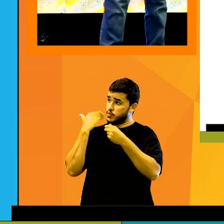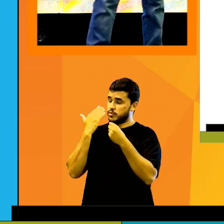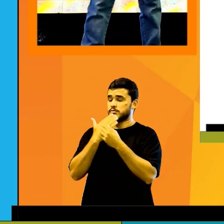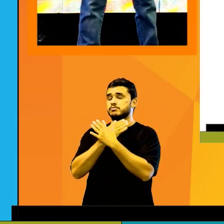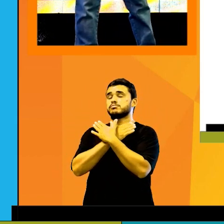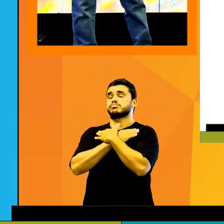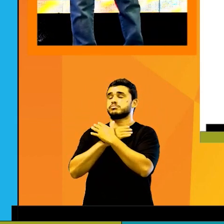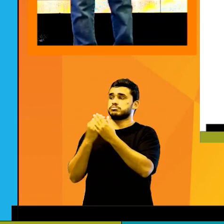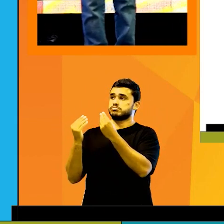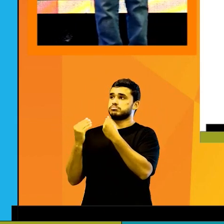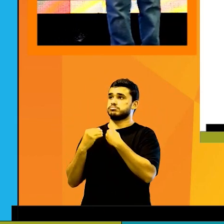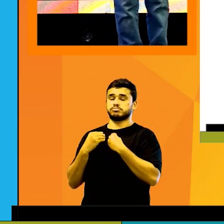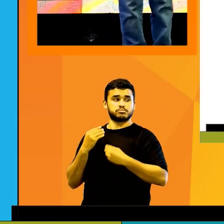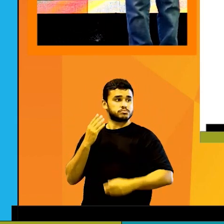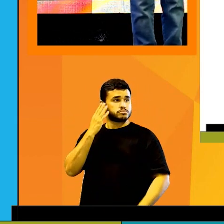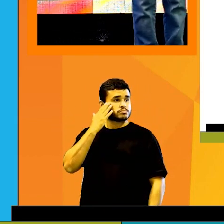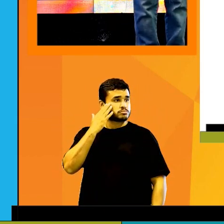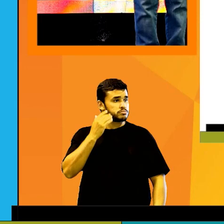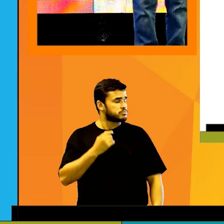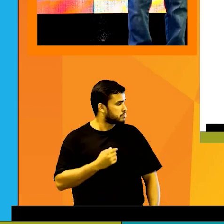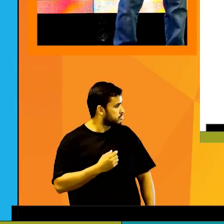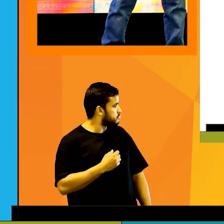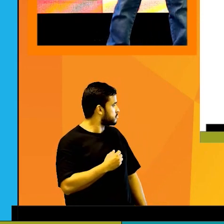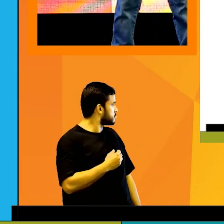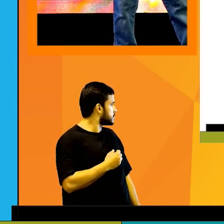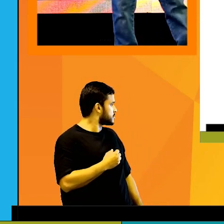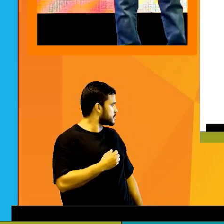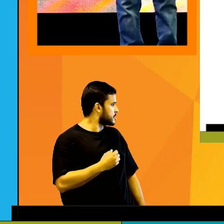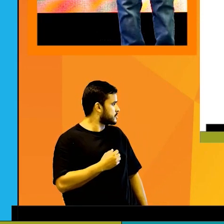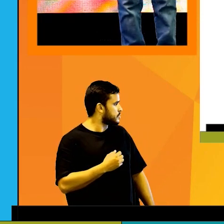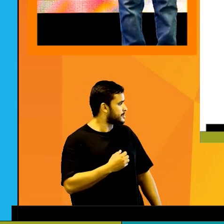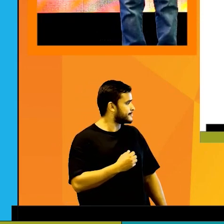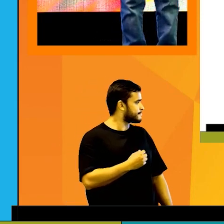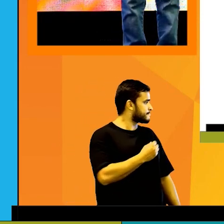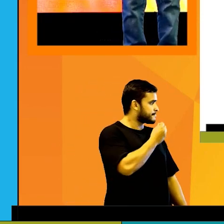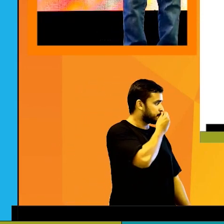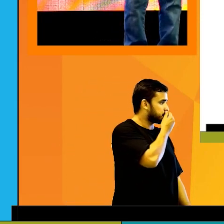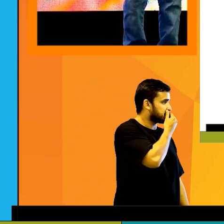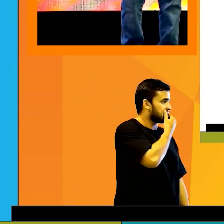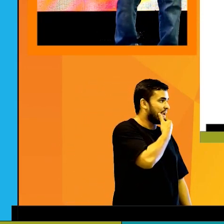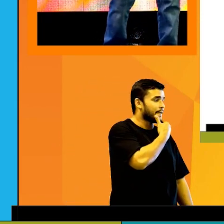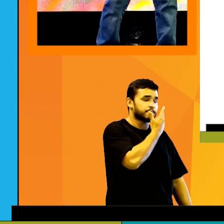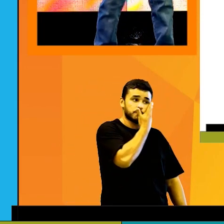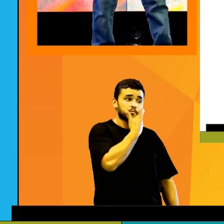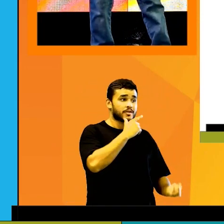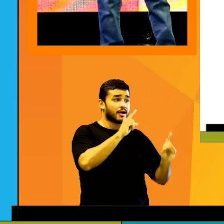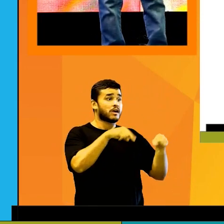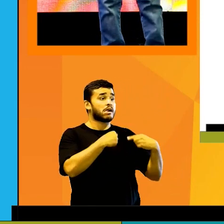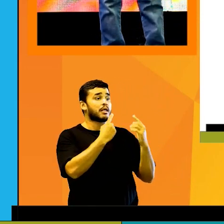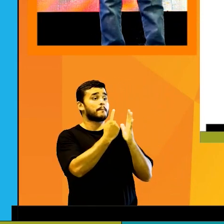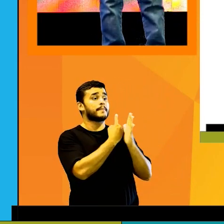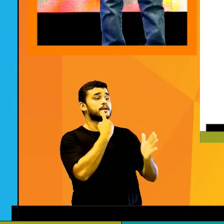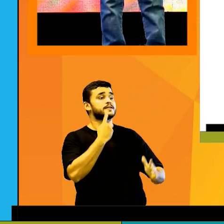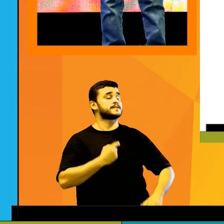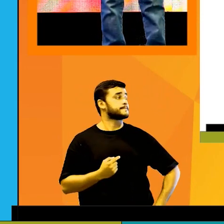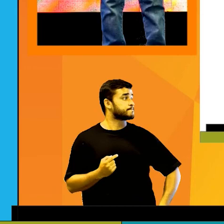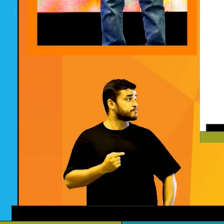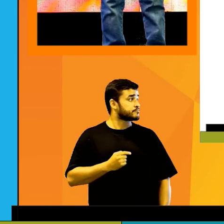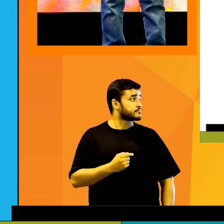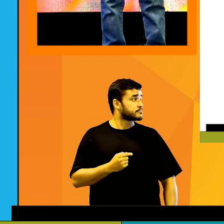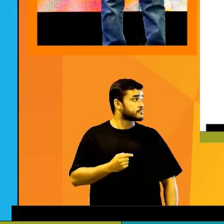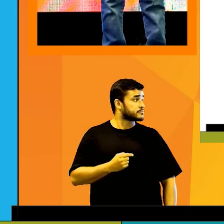Oi? Por que não é AD? Eu adoro quando o aluno faz isso, viu? Mexa comigo, pode mexer. Por que não é